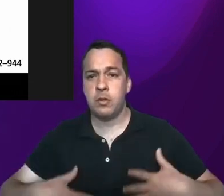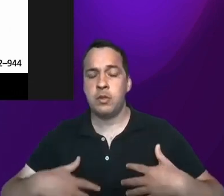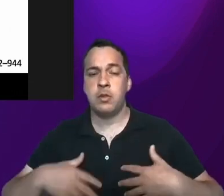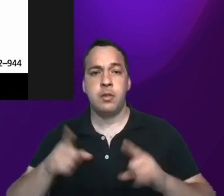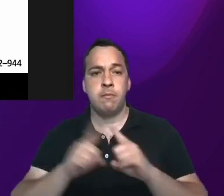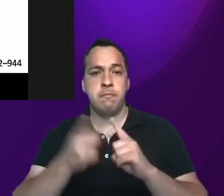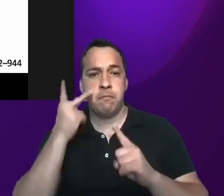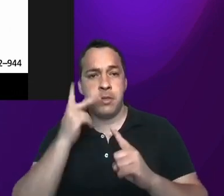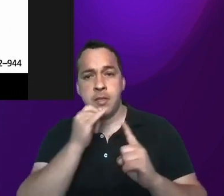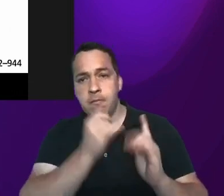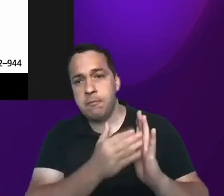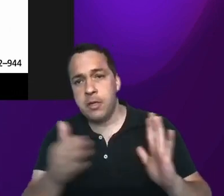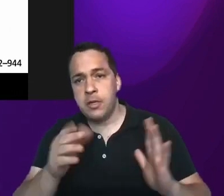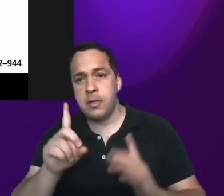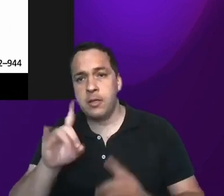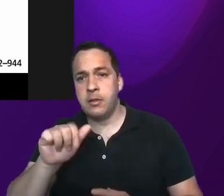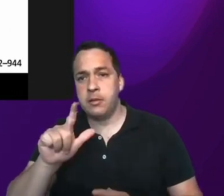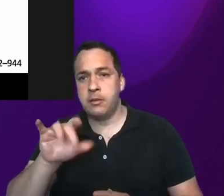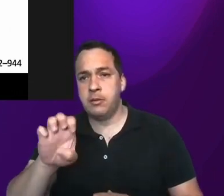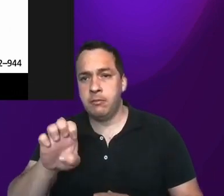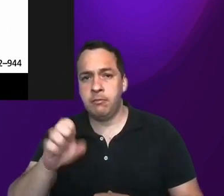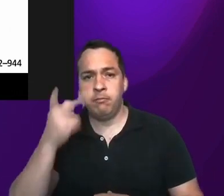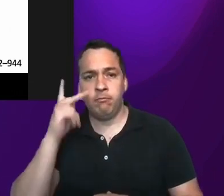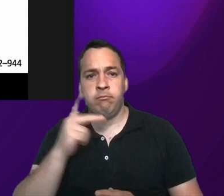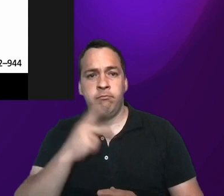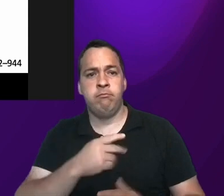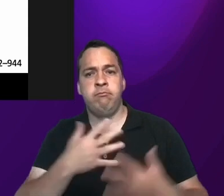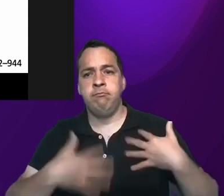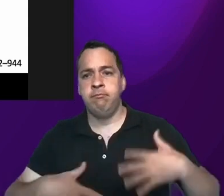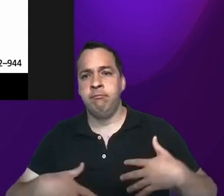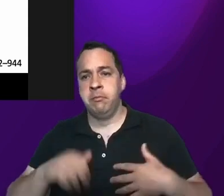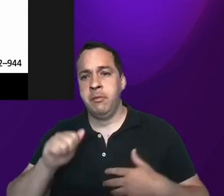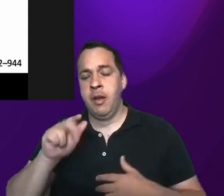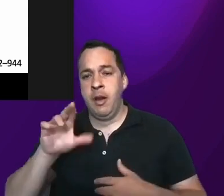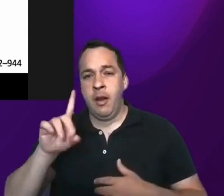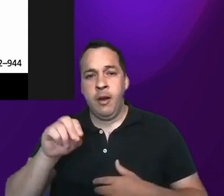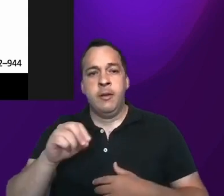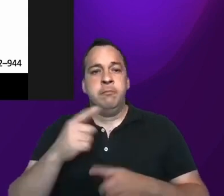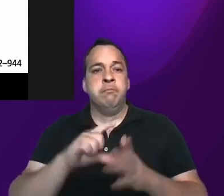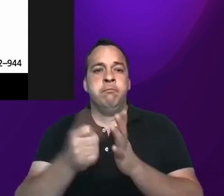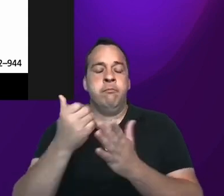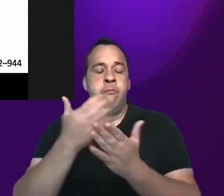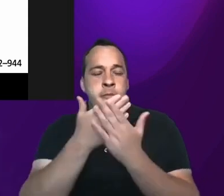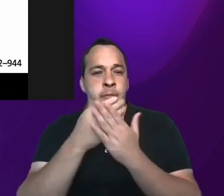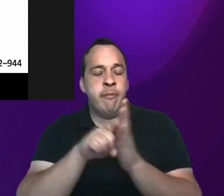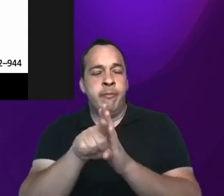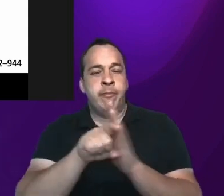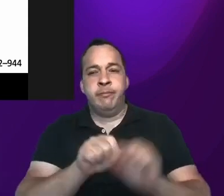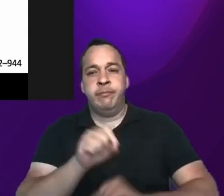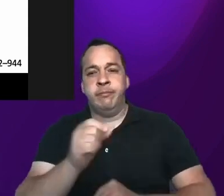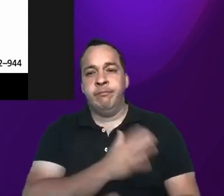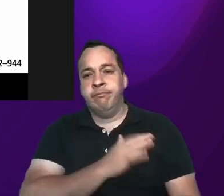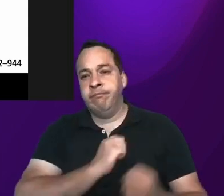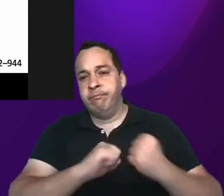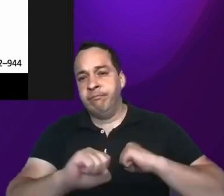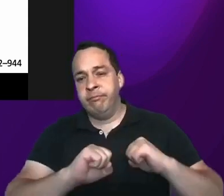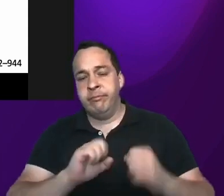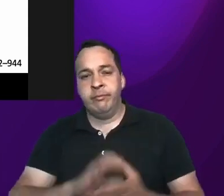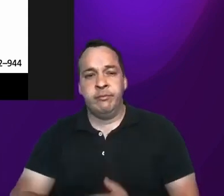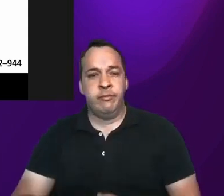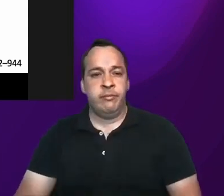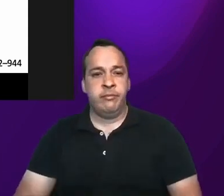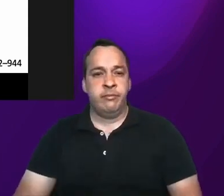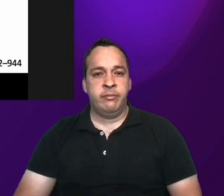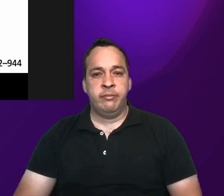agudos. Então, esse foi um primeiro estudo publicado com pacientes em IRA, é um